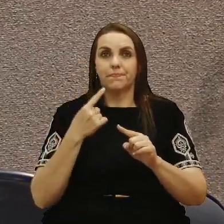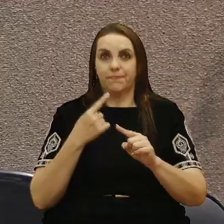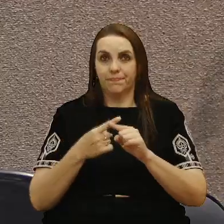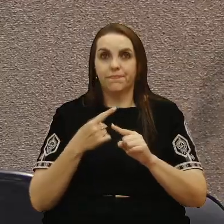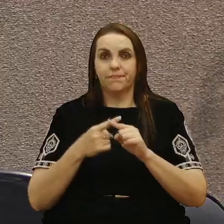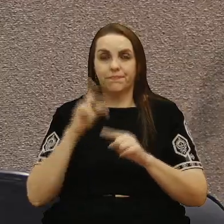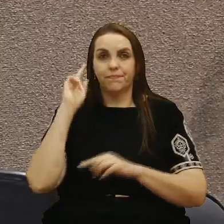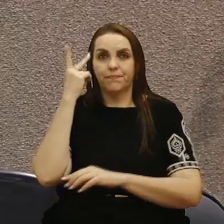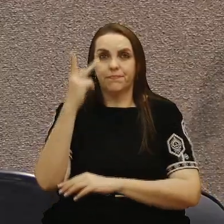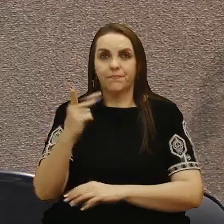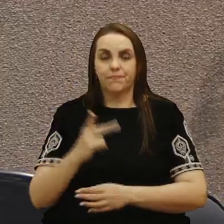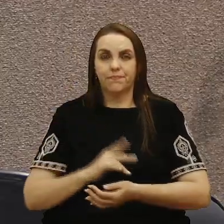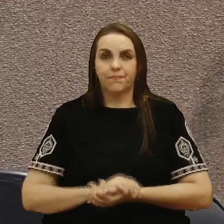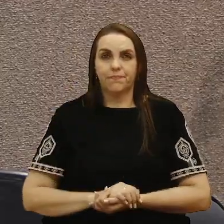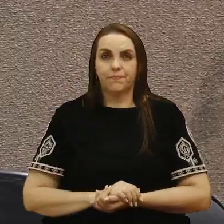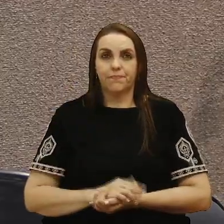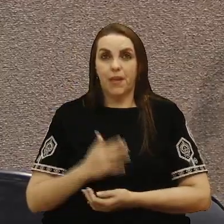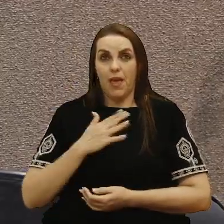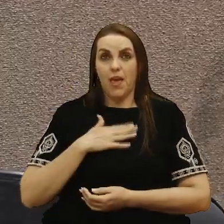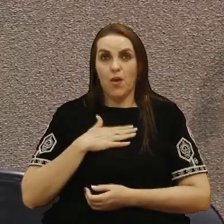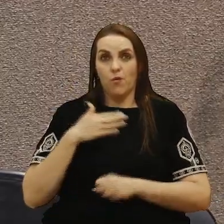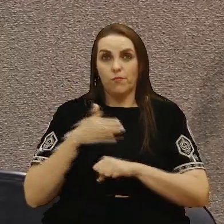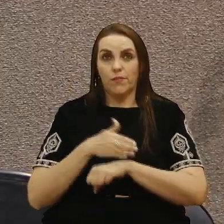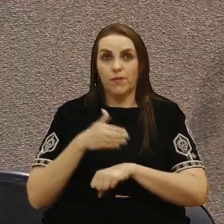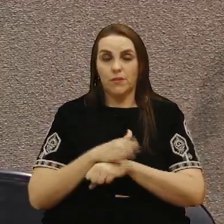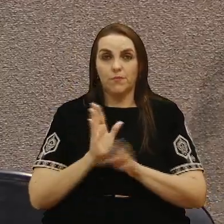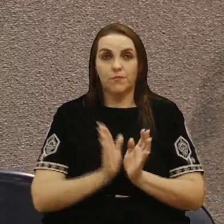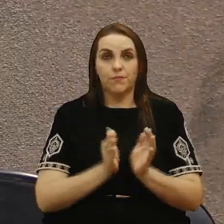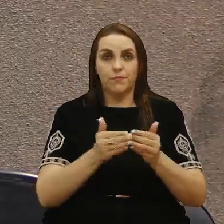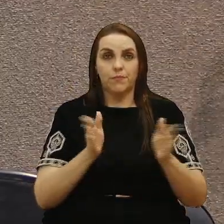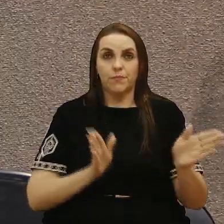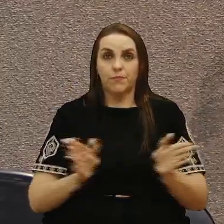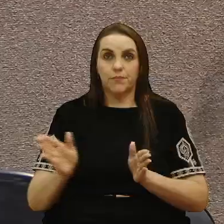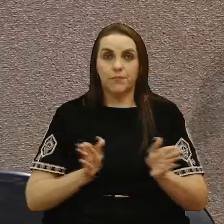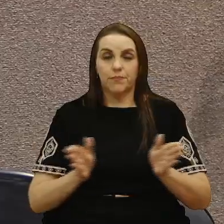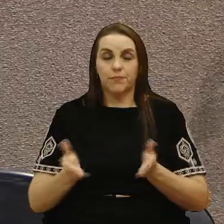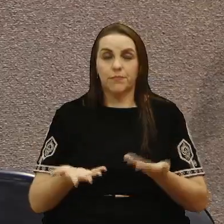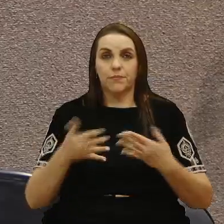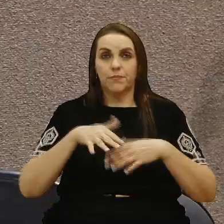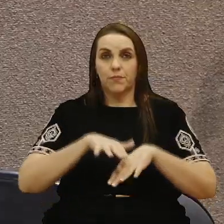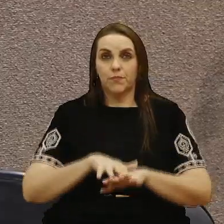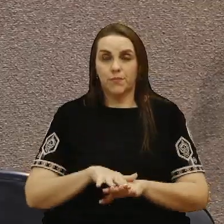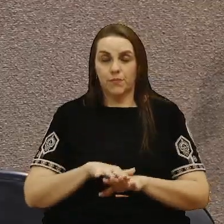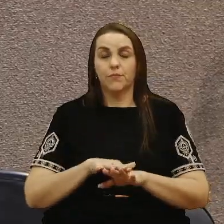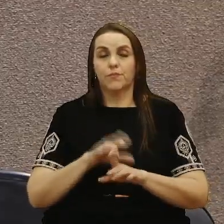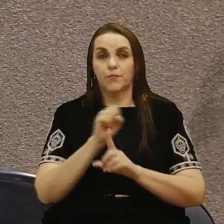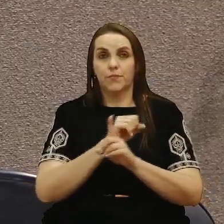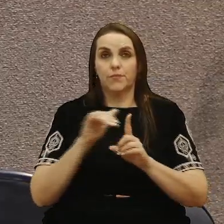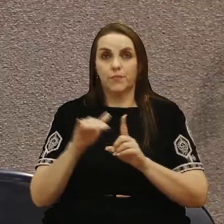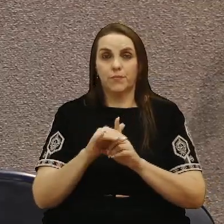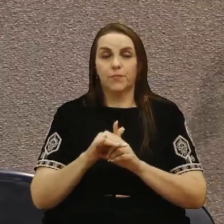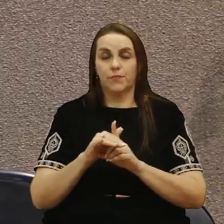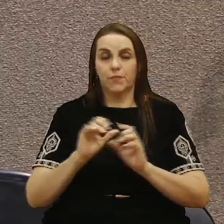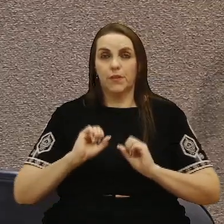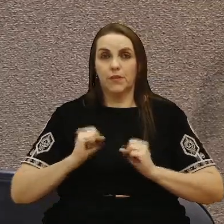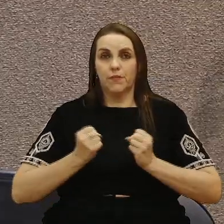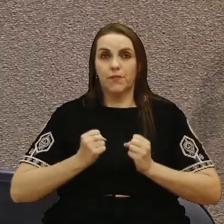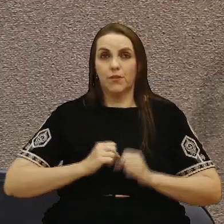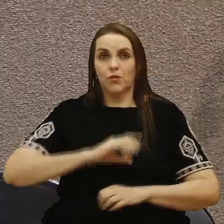na história. Eu, como membro da Comissão de Acessibilidade, Inclusão Social e Defesa dos Direitos da Pessoa com